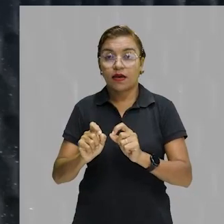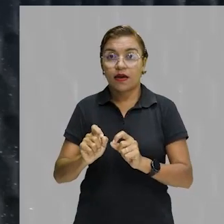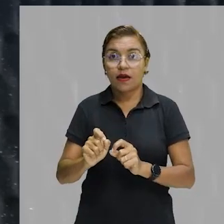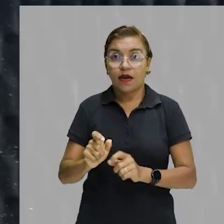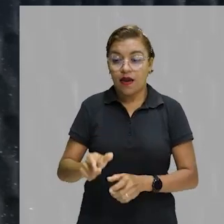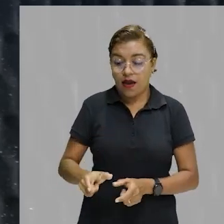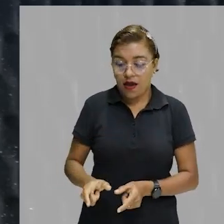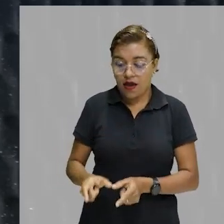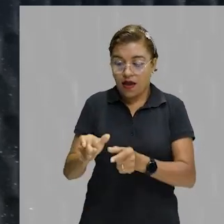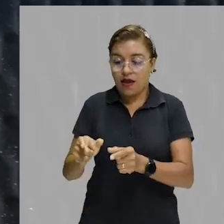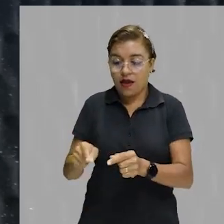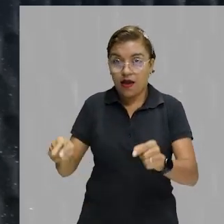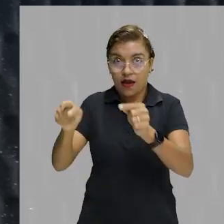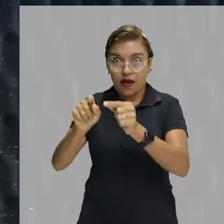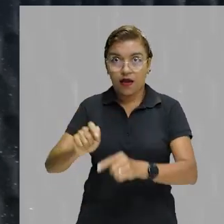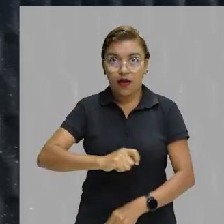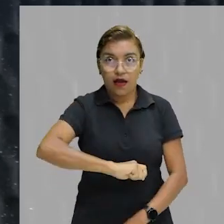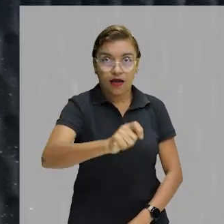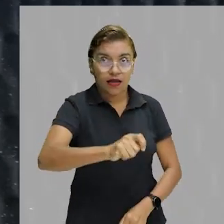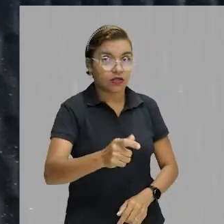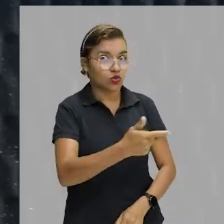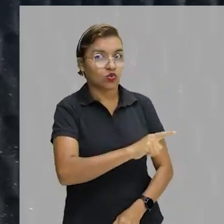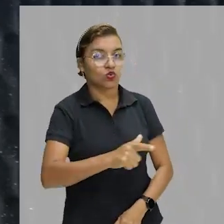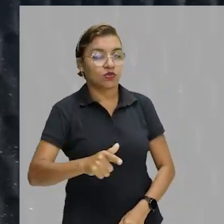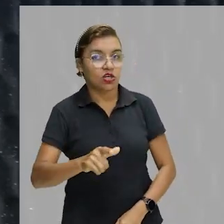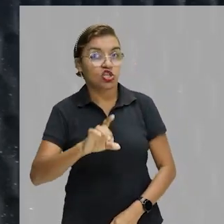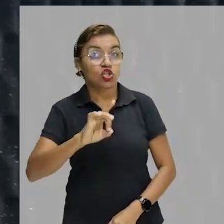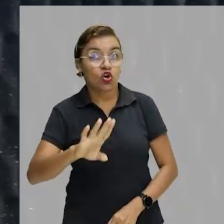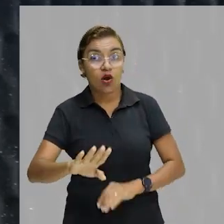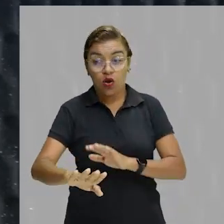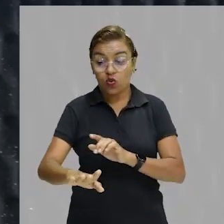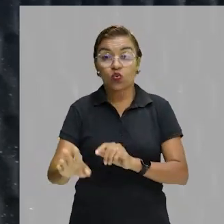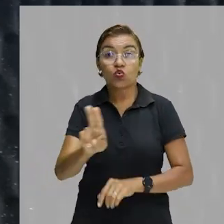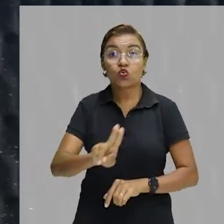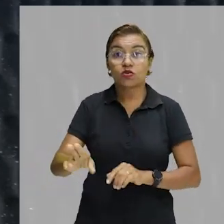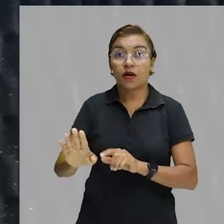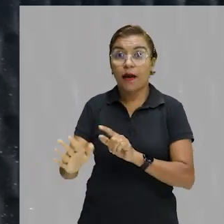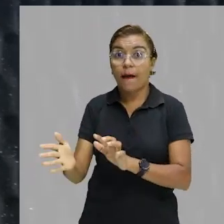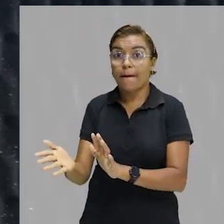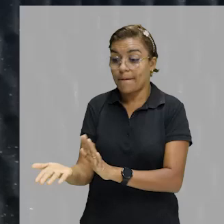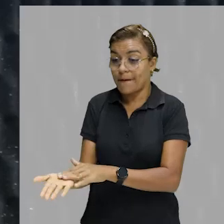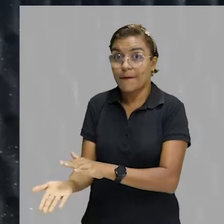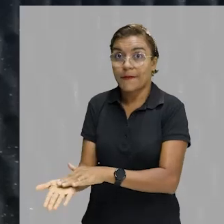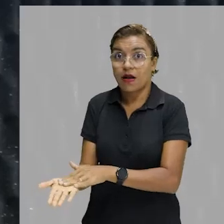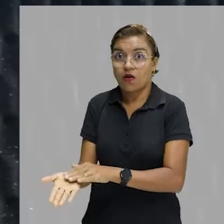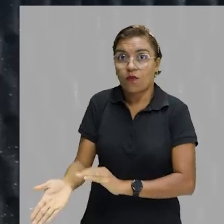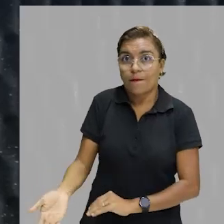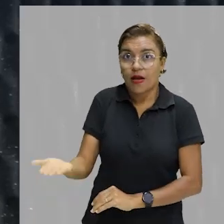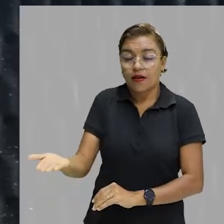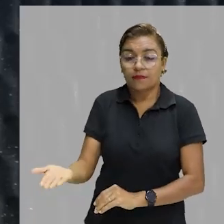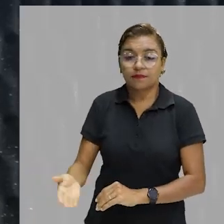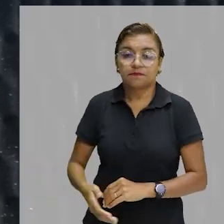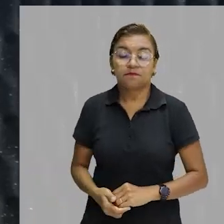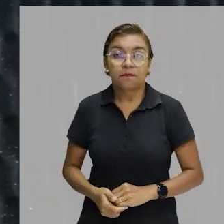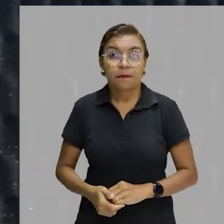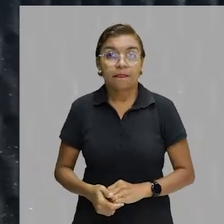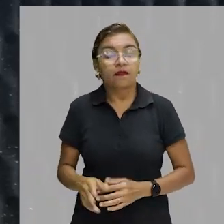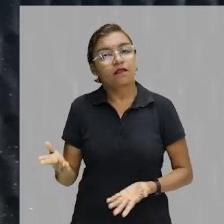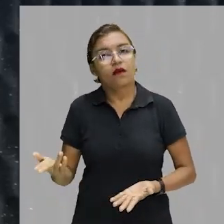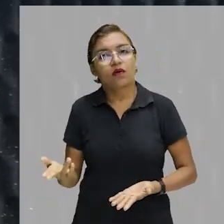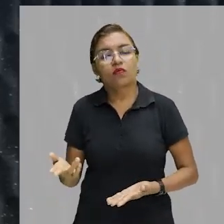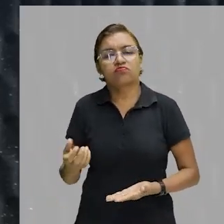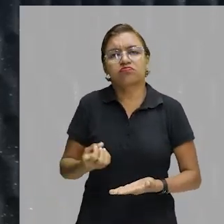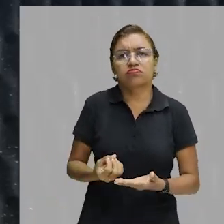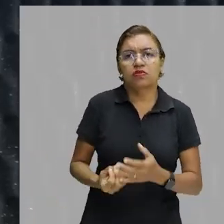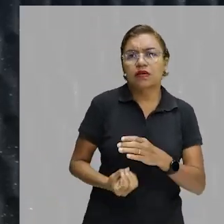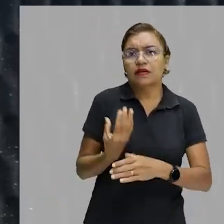raquete. Eles batem a bolinha com a mão, tá certo? Com a palma da mão. Em relação à